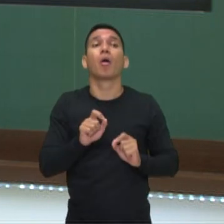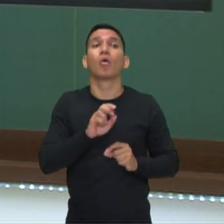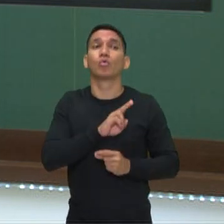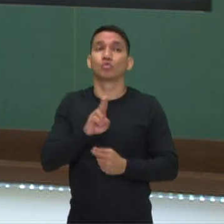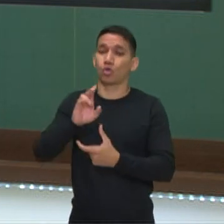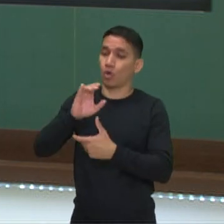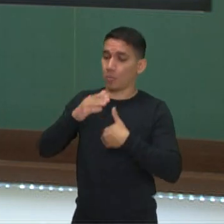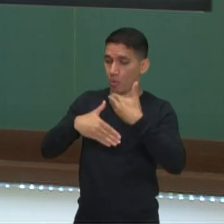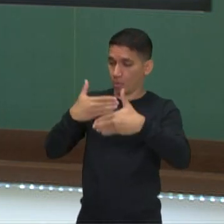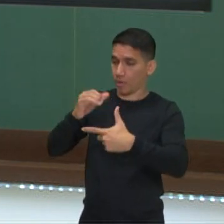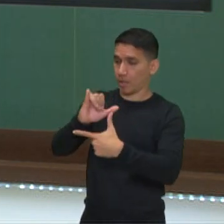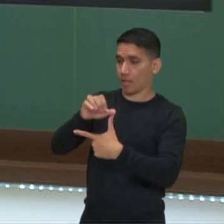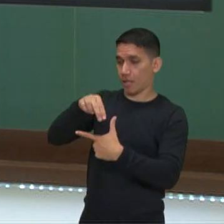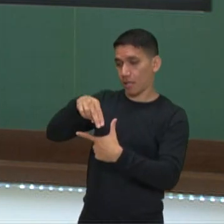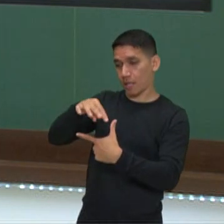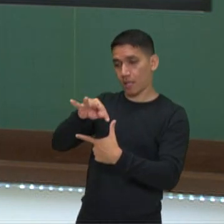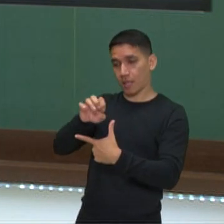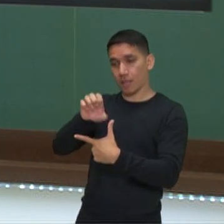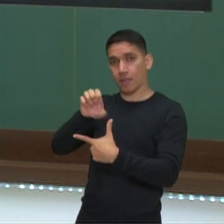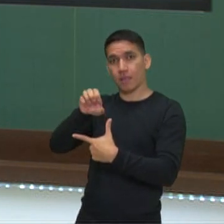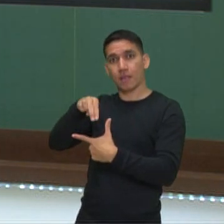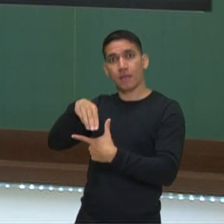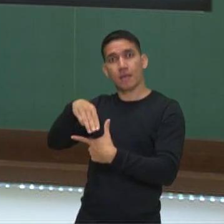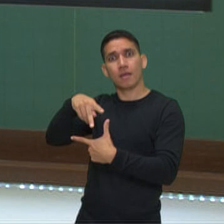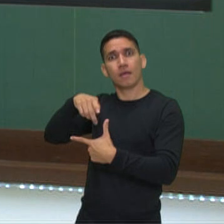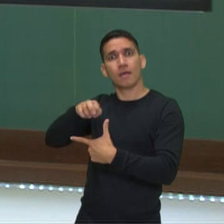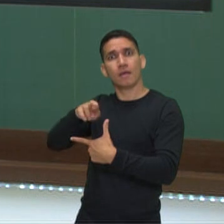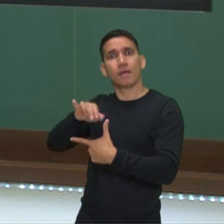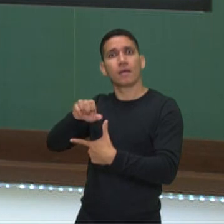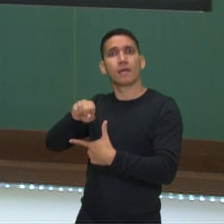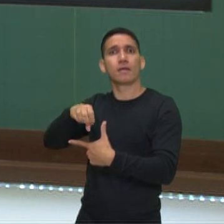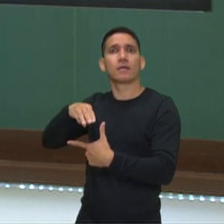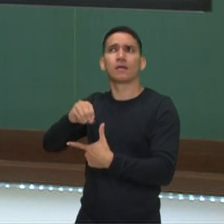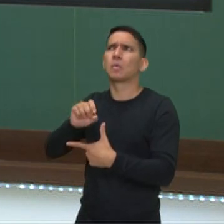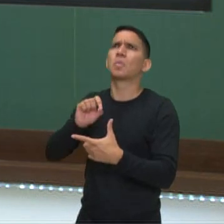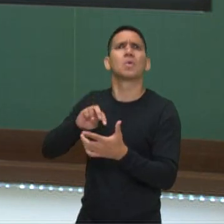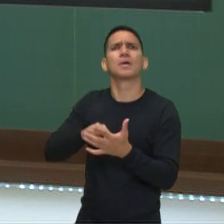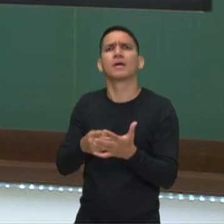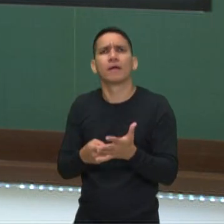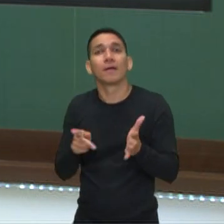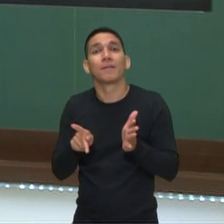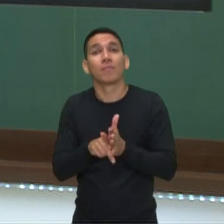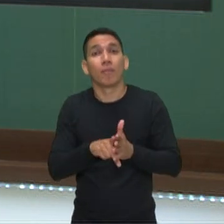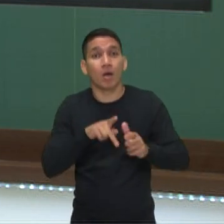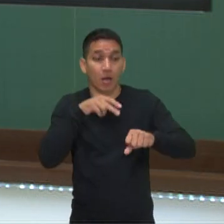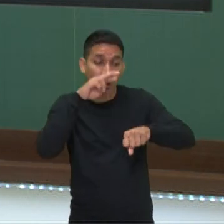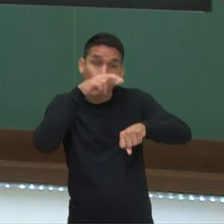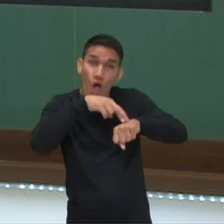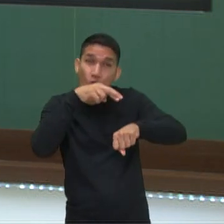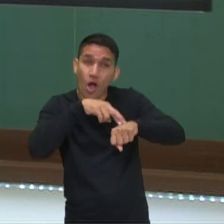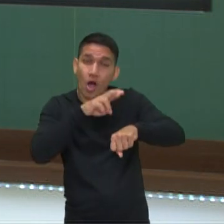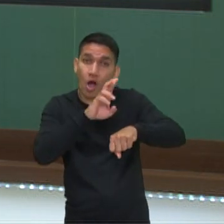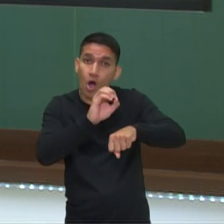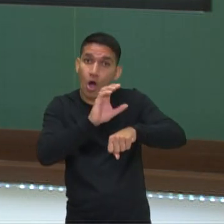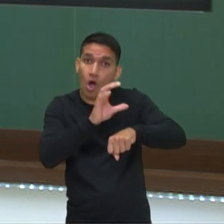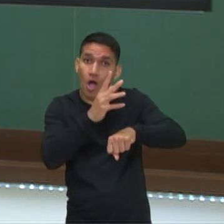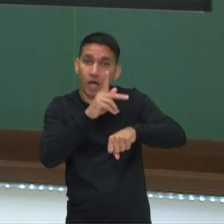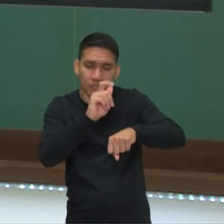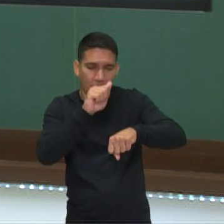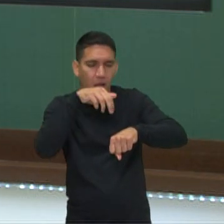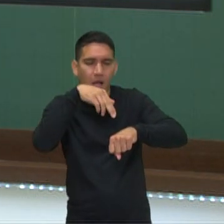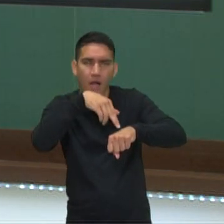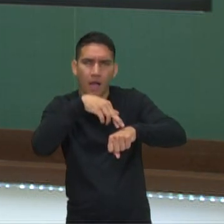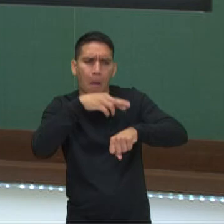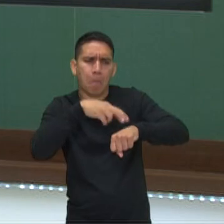chamado intemperismo. Mas o que é esse intemperismo? É o desgaste da rocha ao longo do